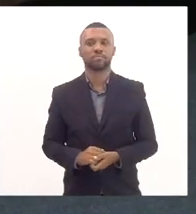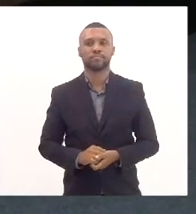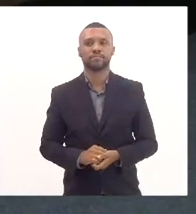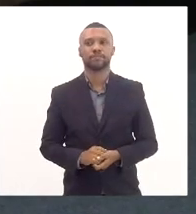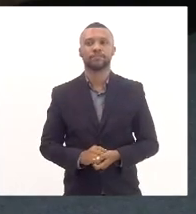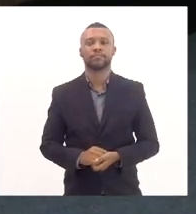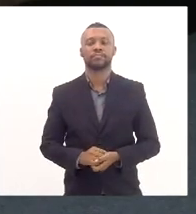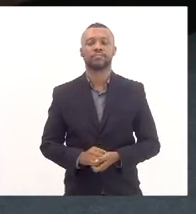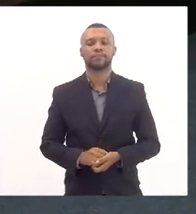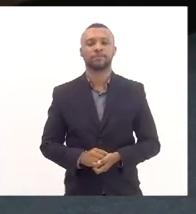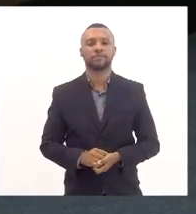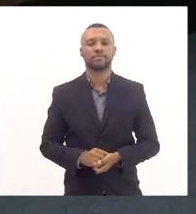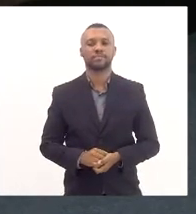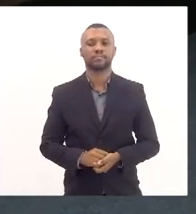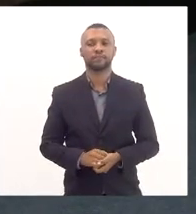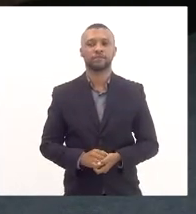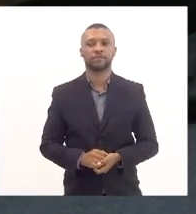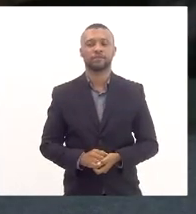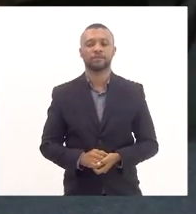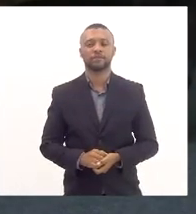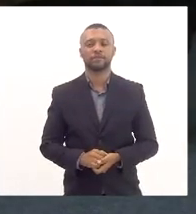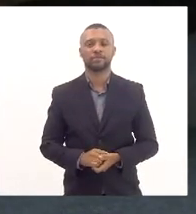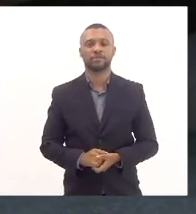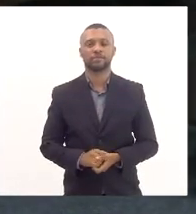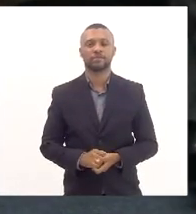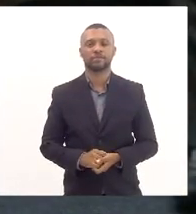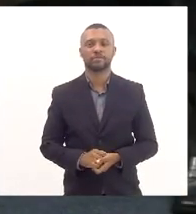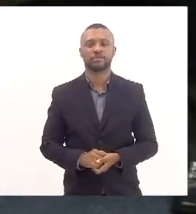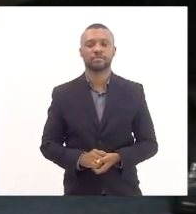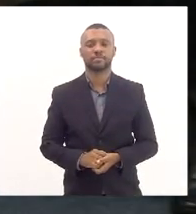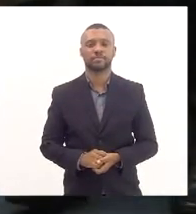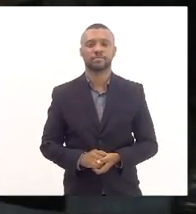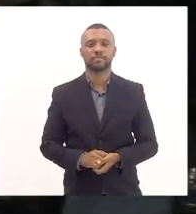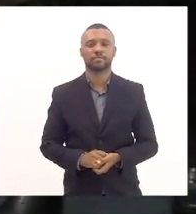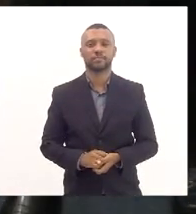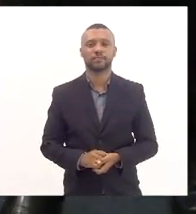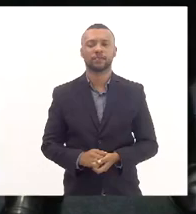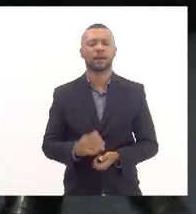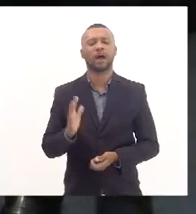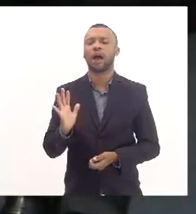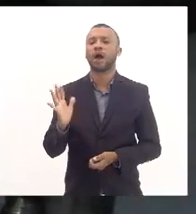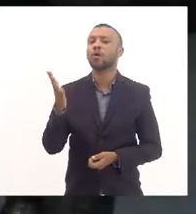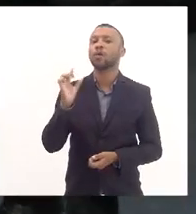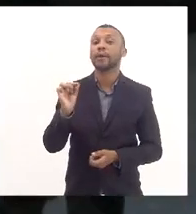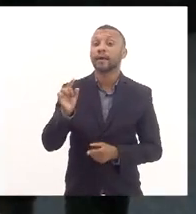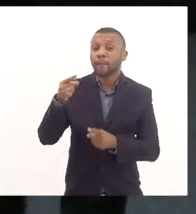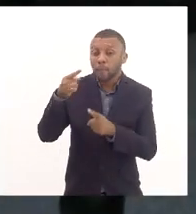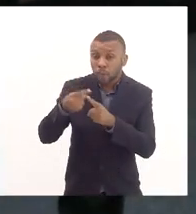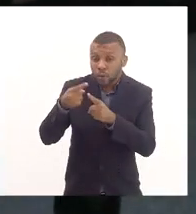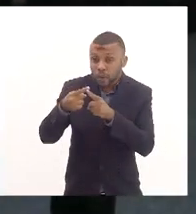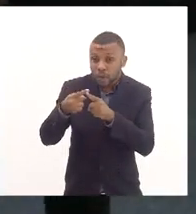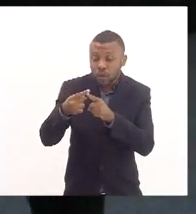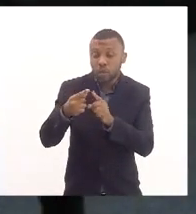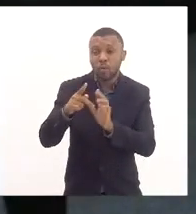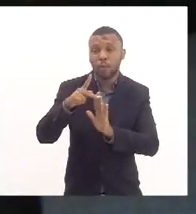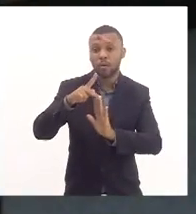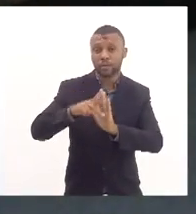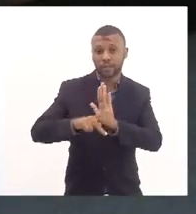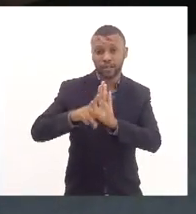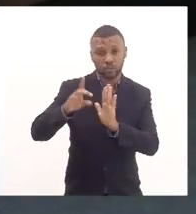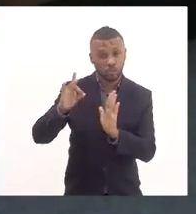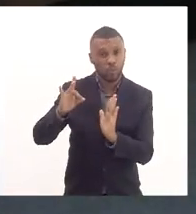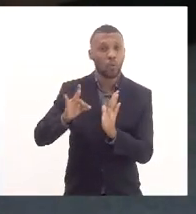E aí é porque o projeto original macho